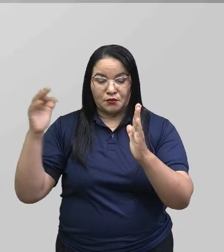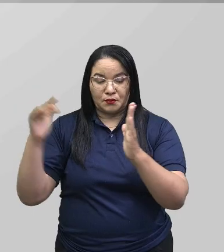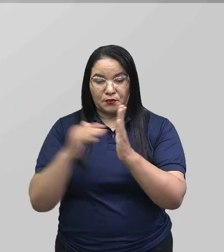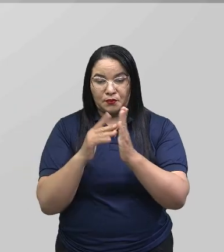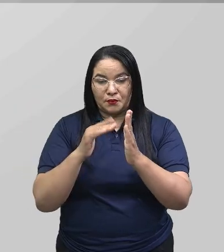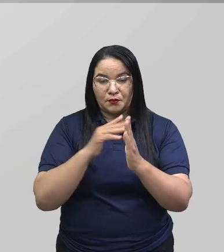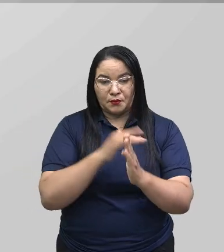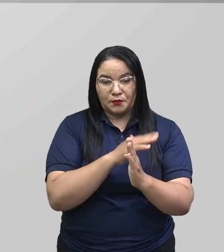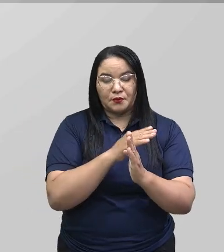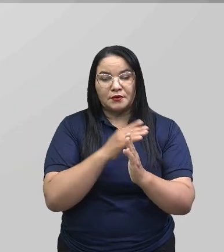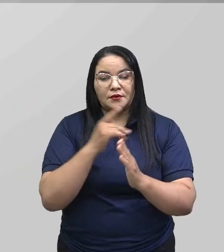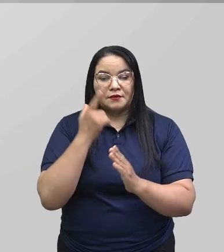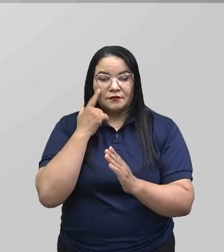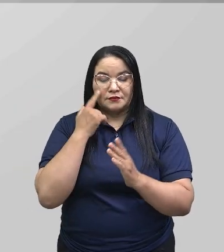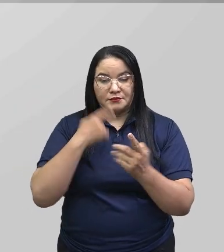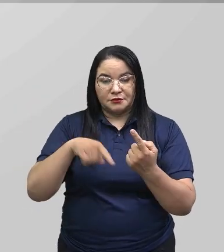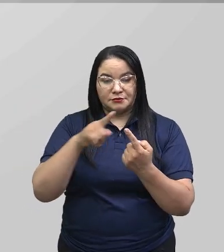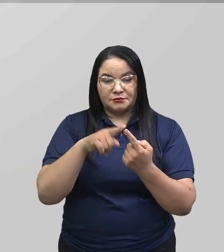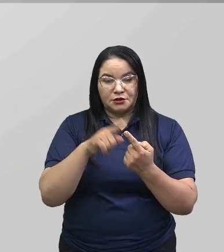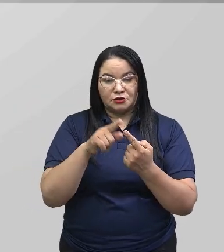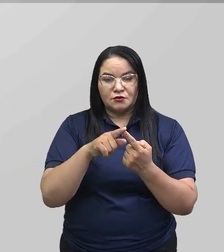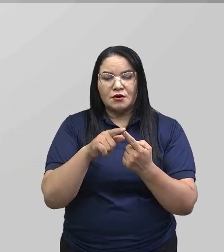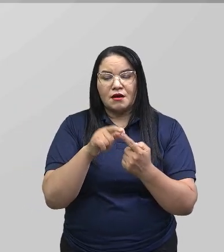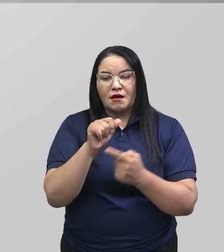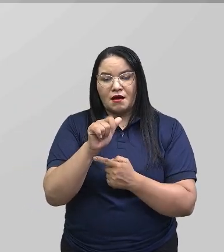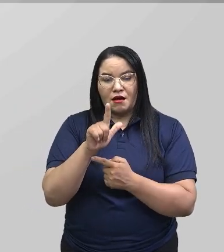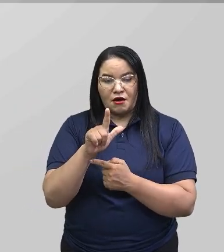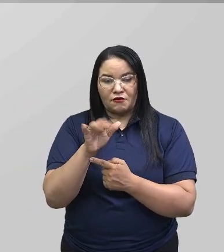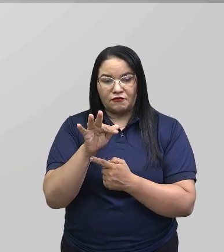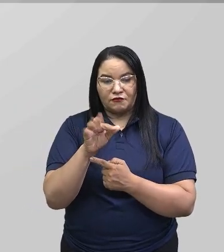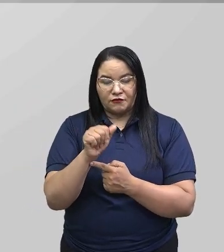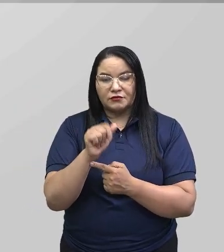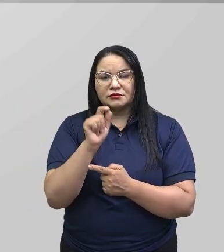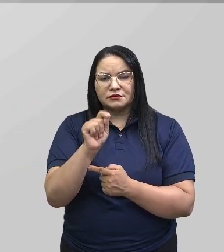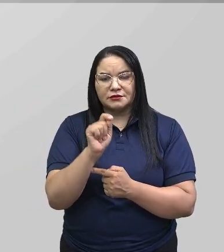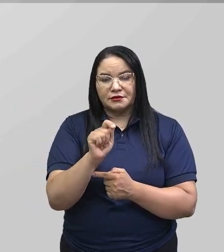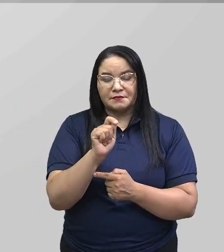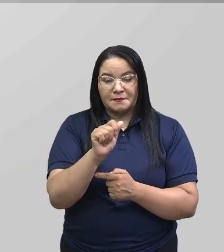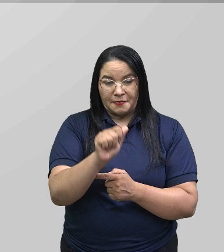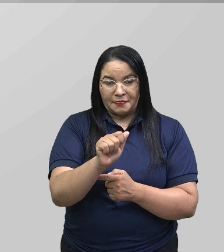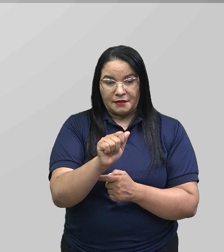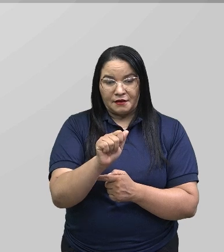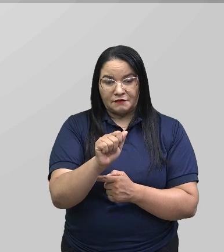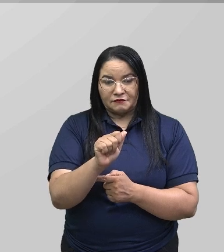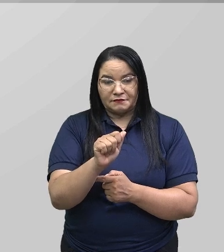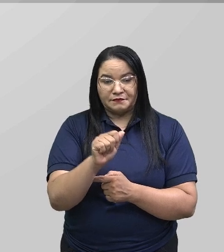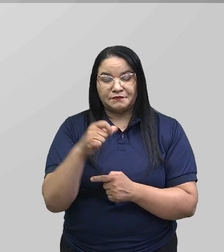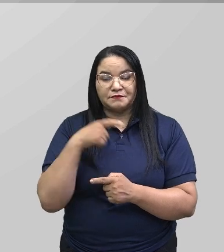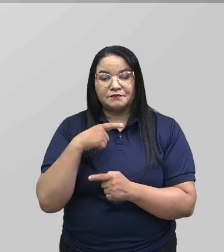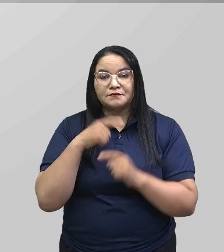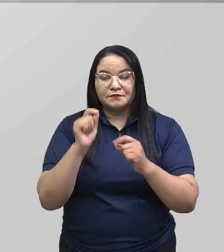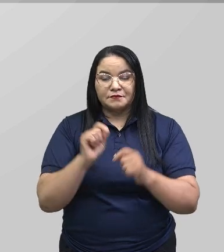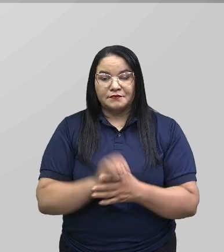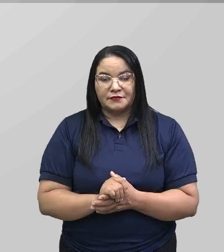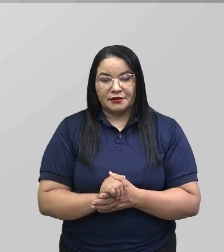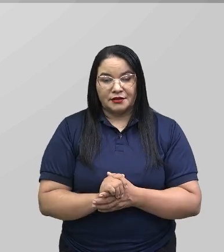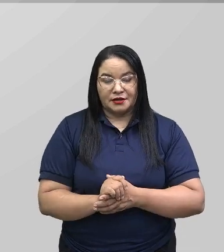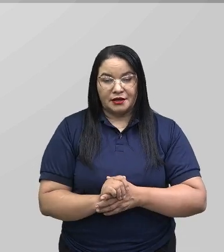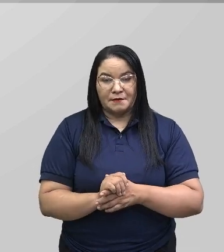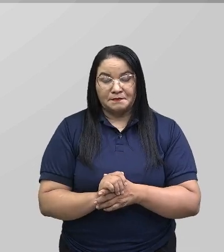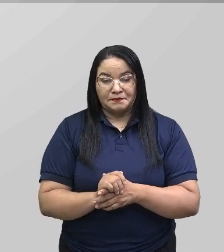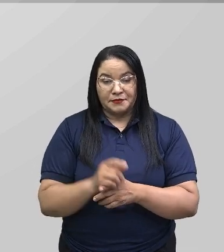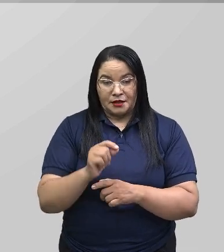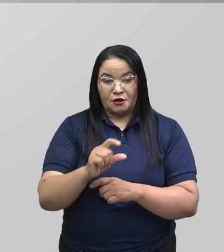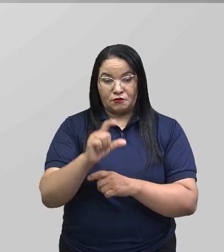penetração. Começando com a alfa. Eu sempre costumo dizer, Risolda, que a alfa ela é mais cheinha, né? Então, como ela